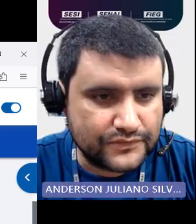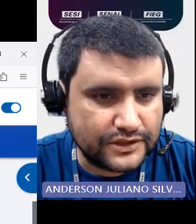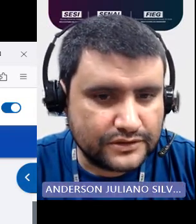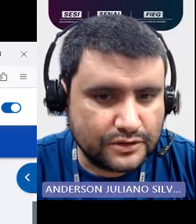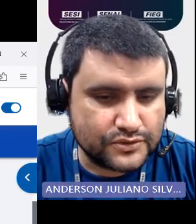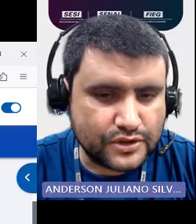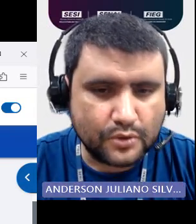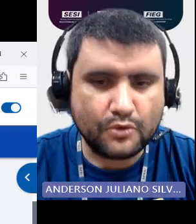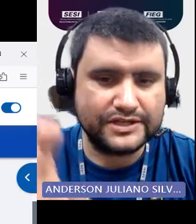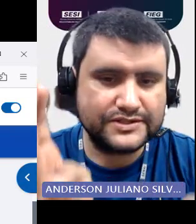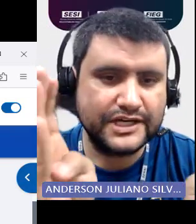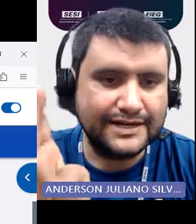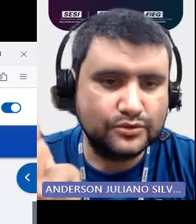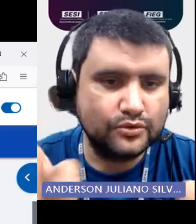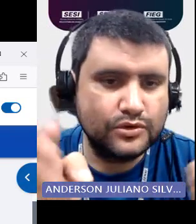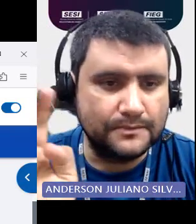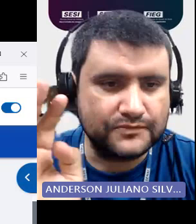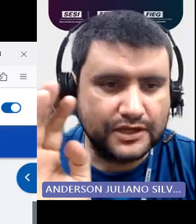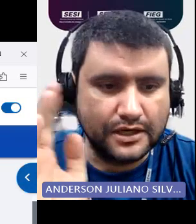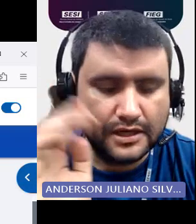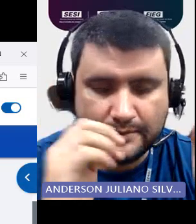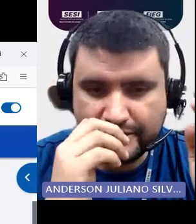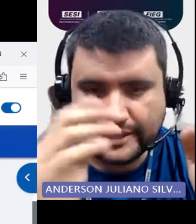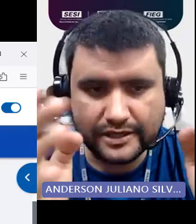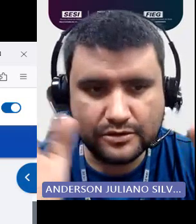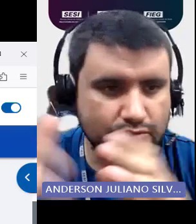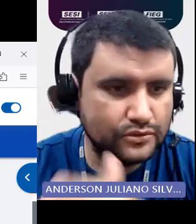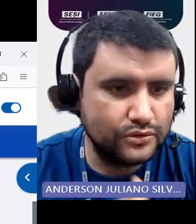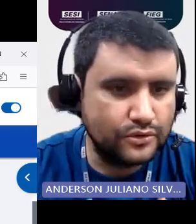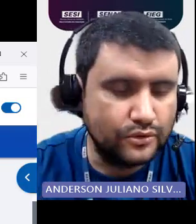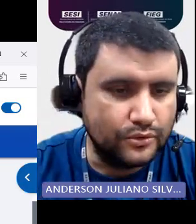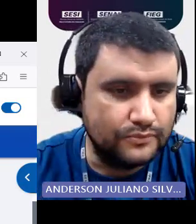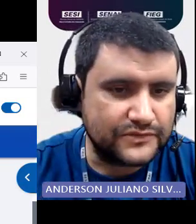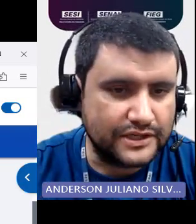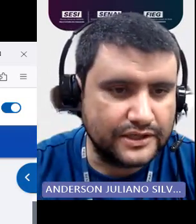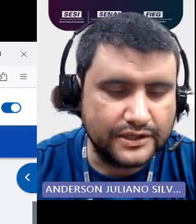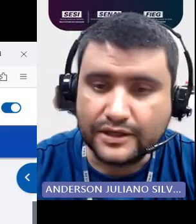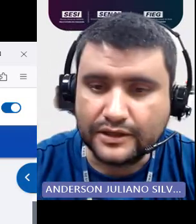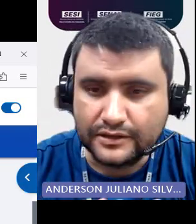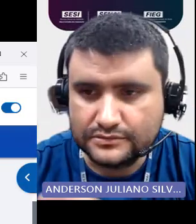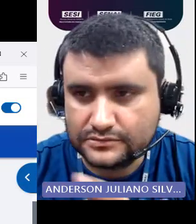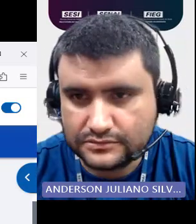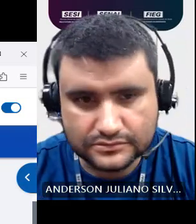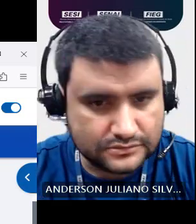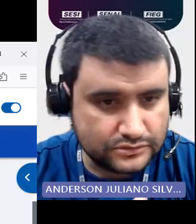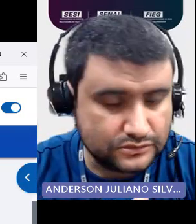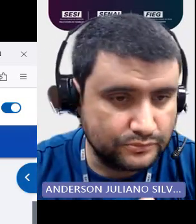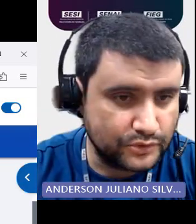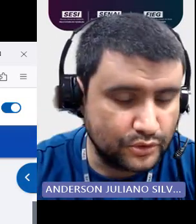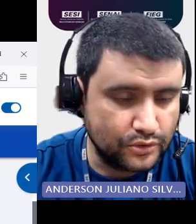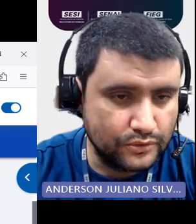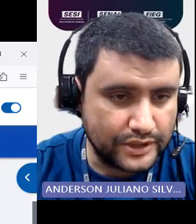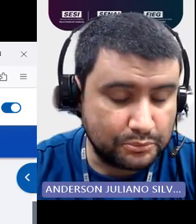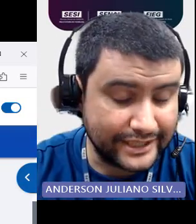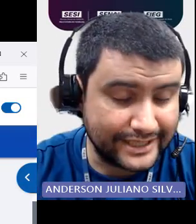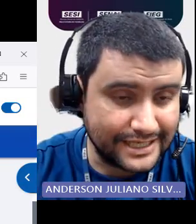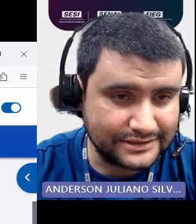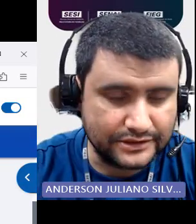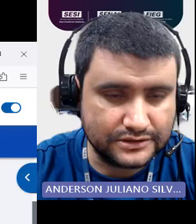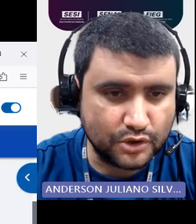Bom, então, pessoal, como é que se gradua a minha régua é,